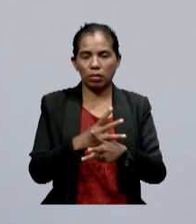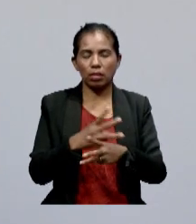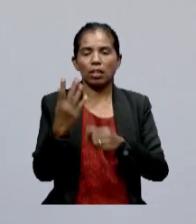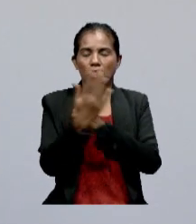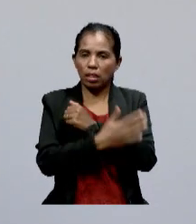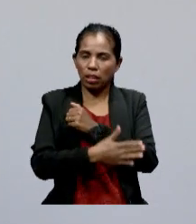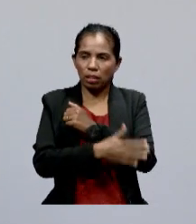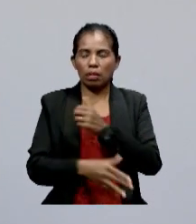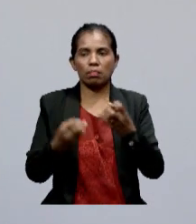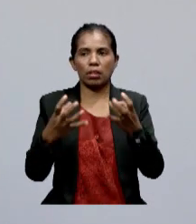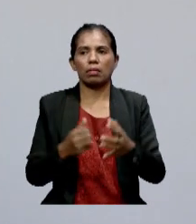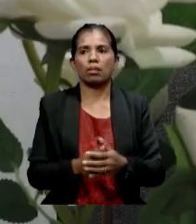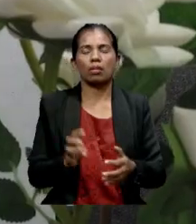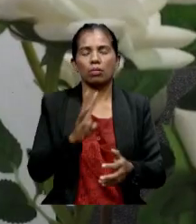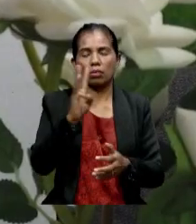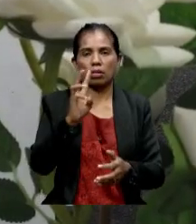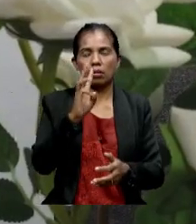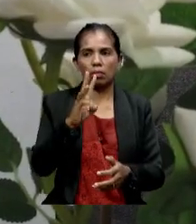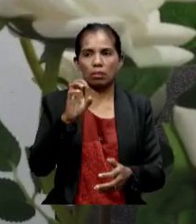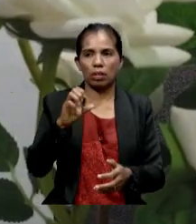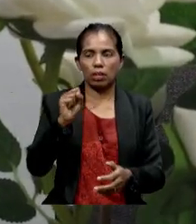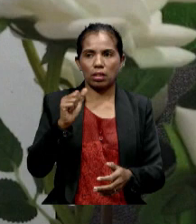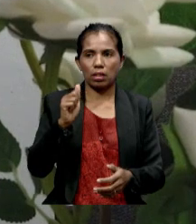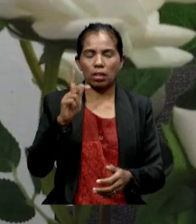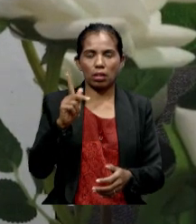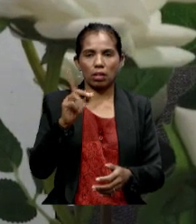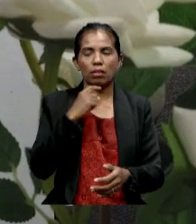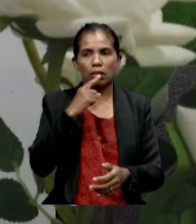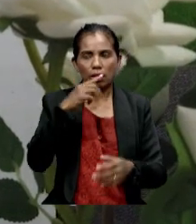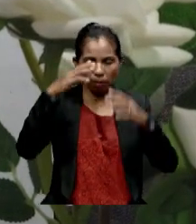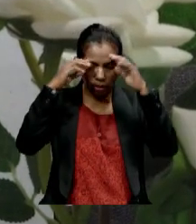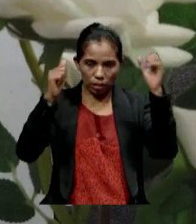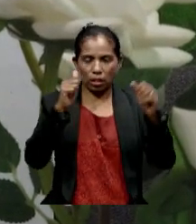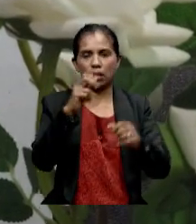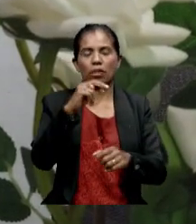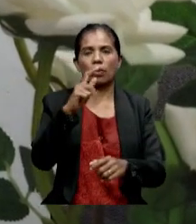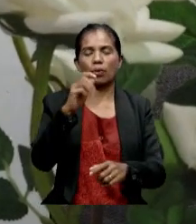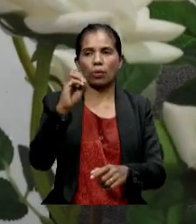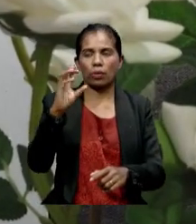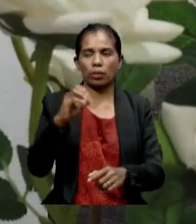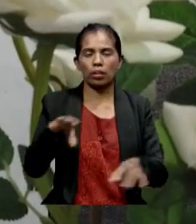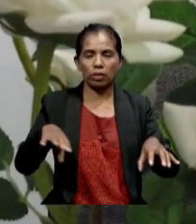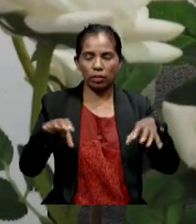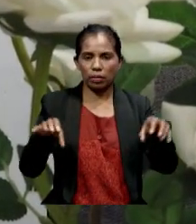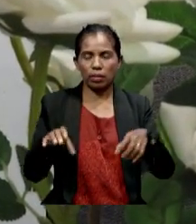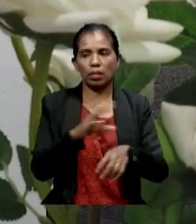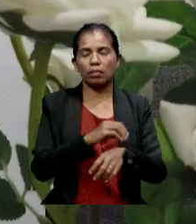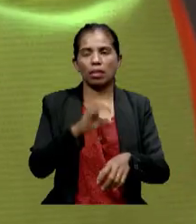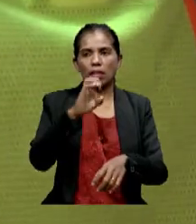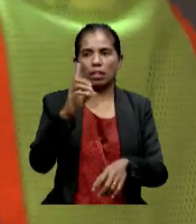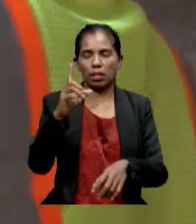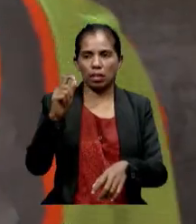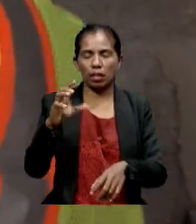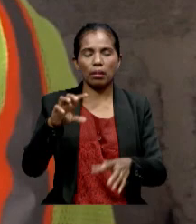barak maka usa recycle. Presidente Tanda Consumidor Antonio Ramos identifica e serviço balung nebe EDTL